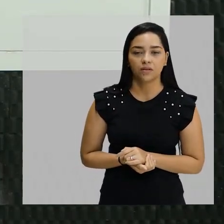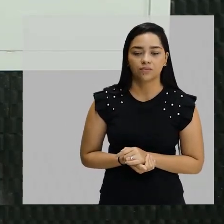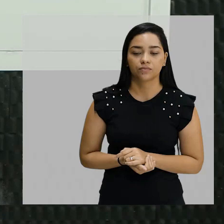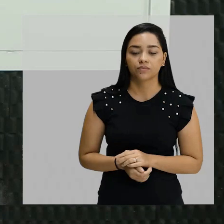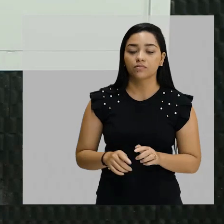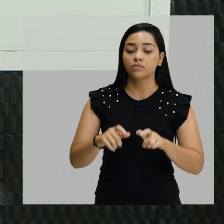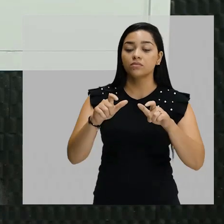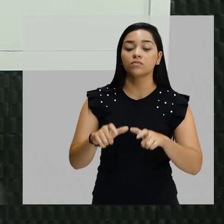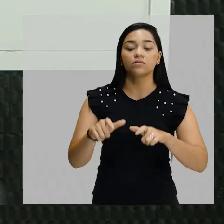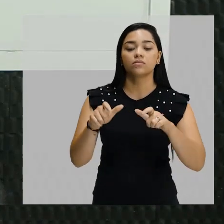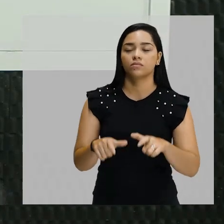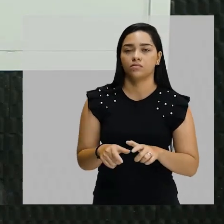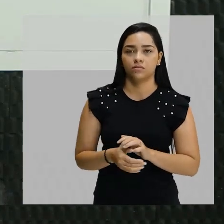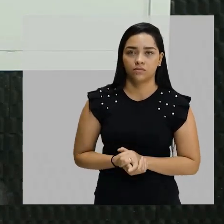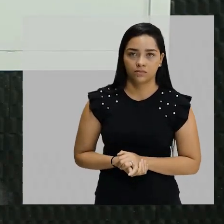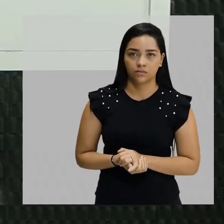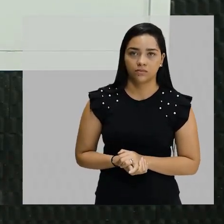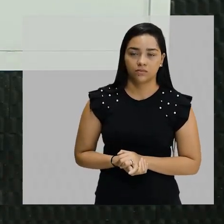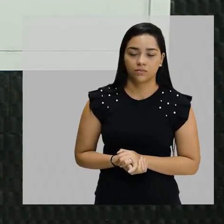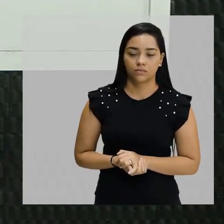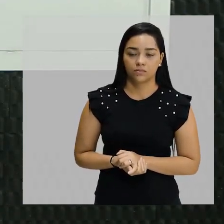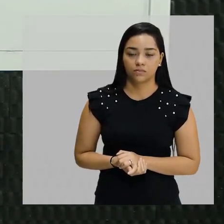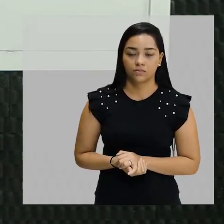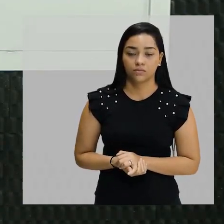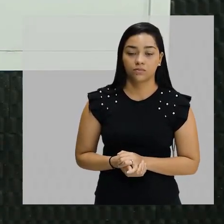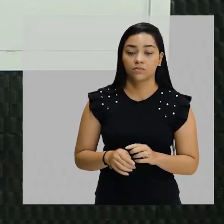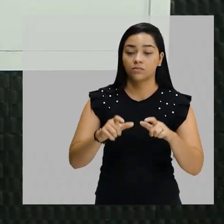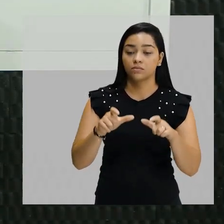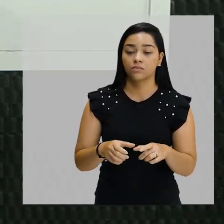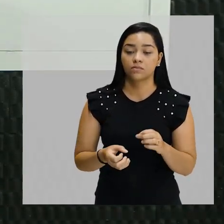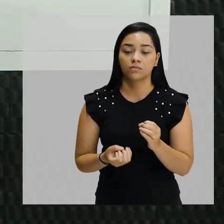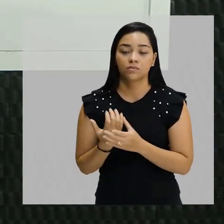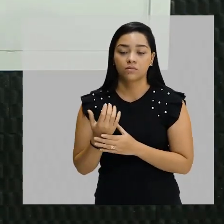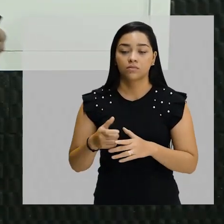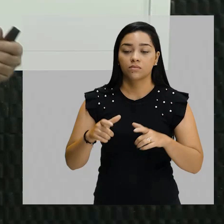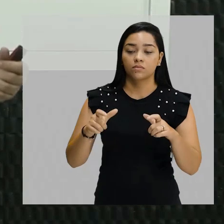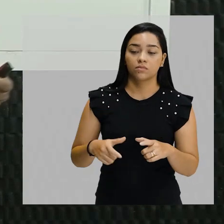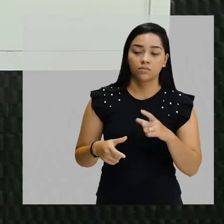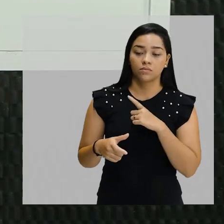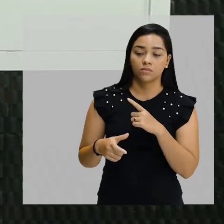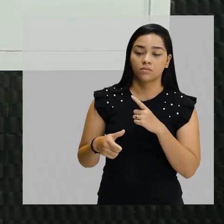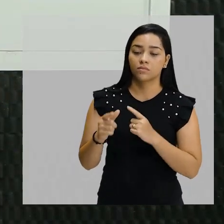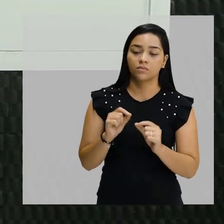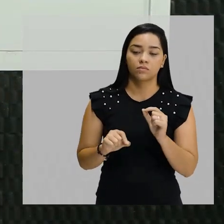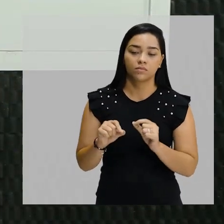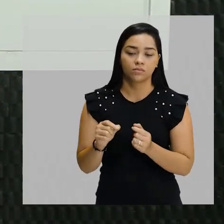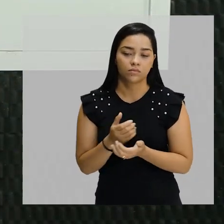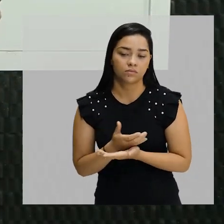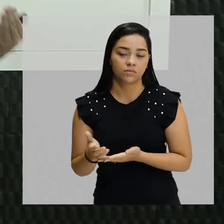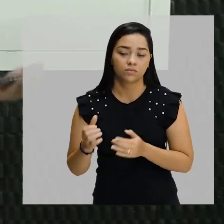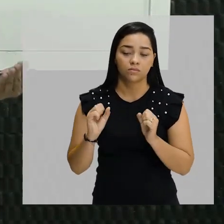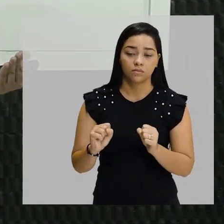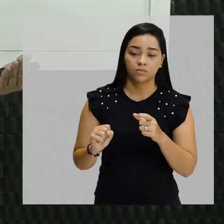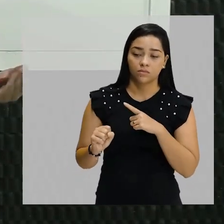de onde ele vem tá De onde ele é formulado de onde é dado o pontapé inicial para